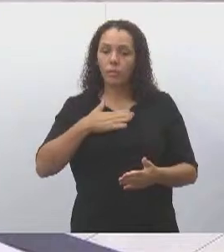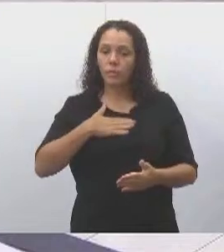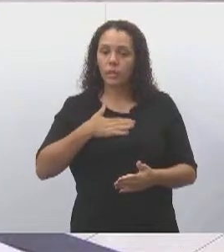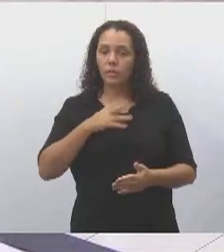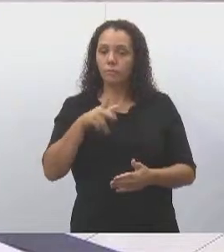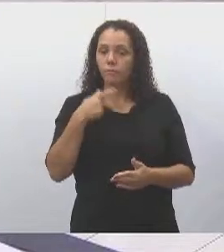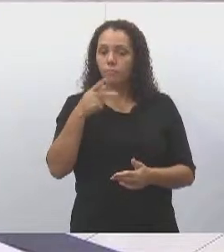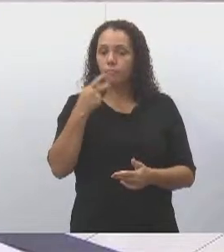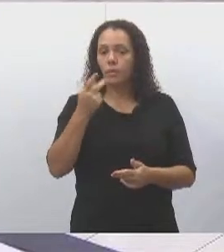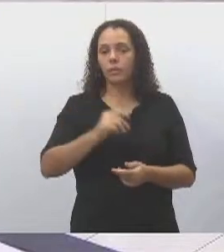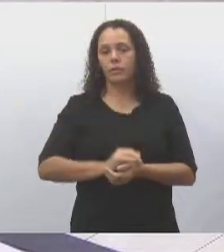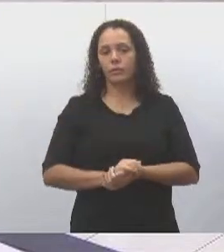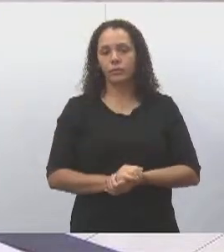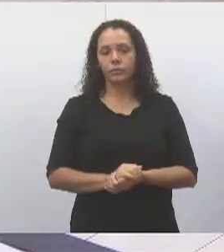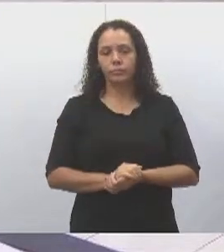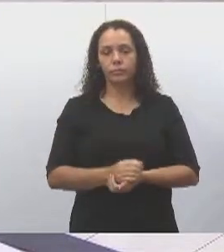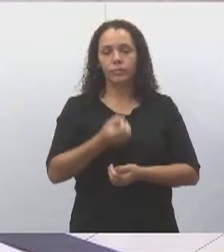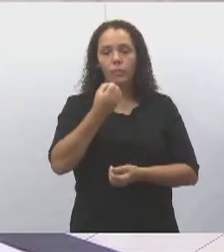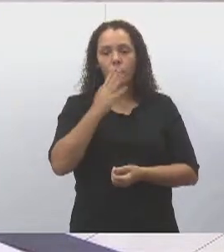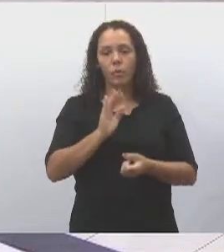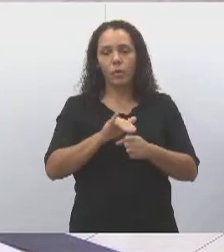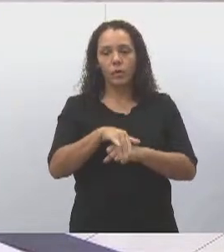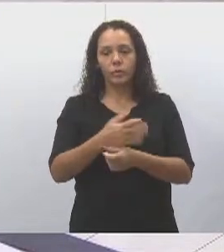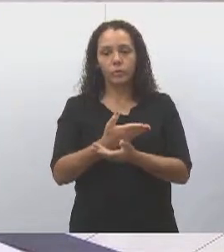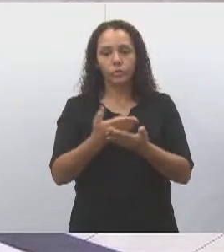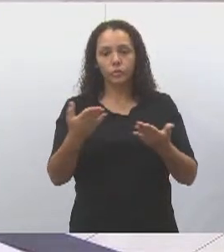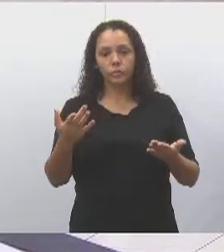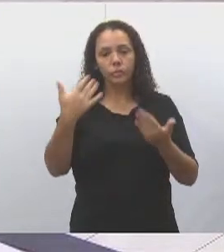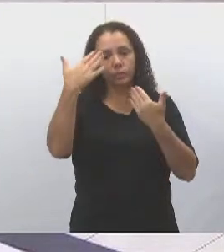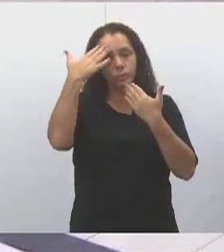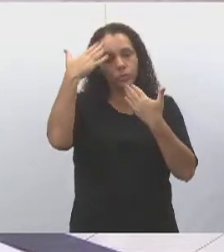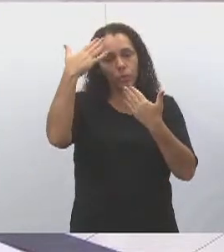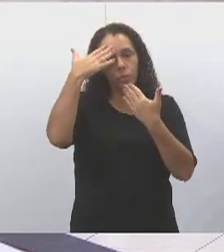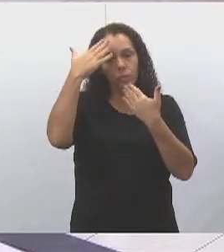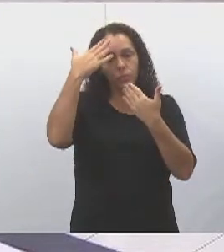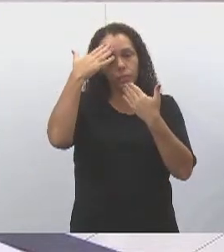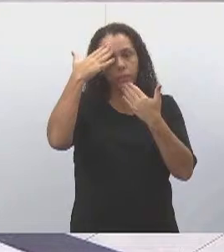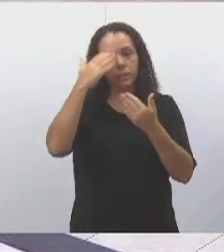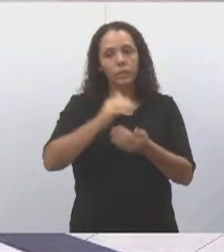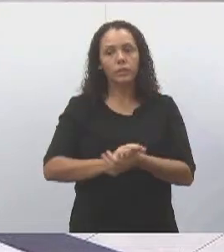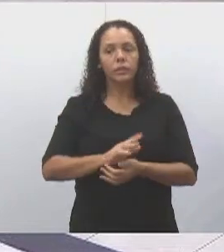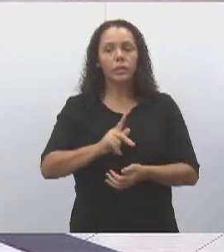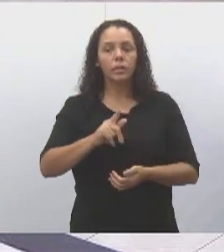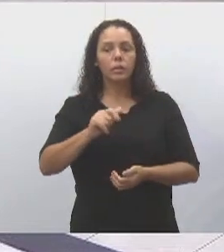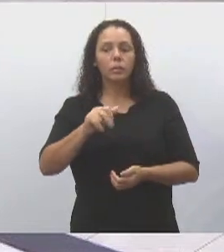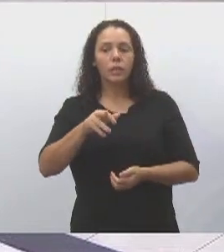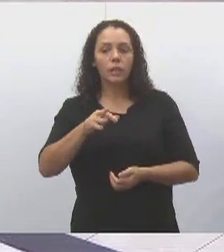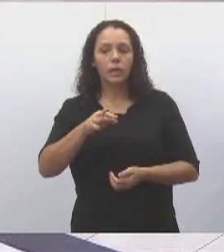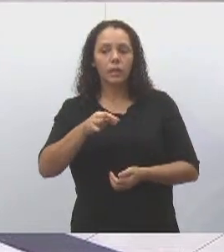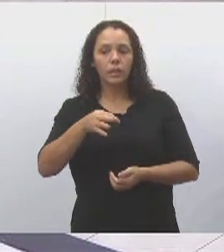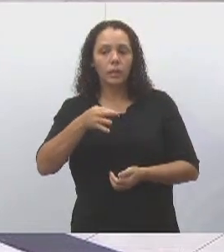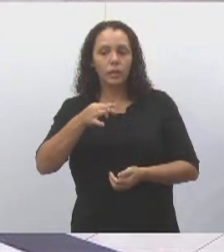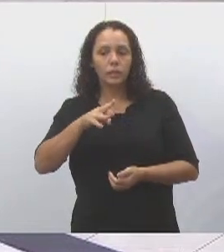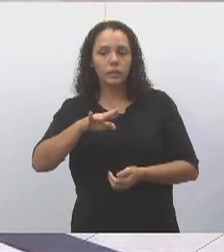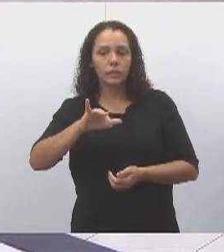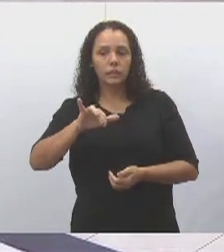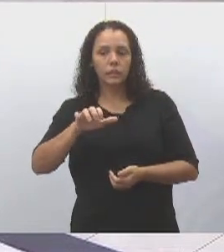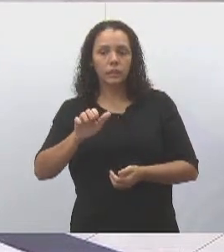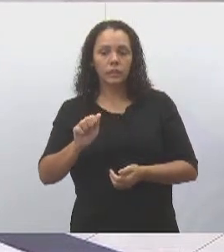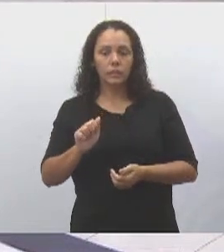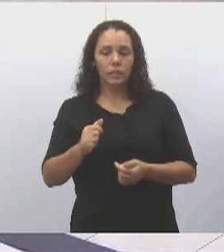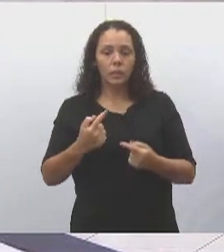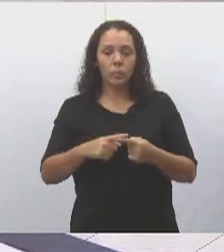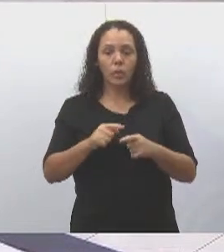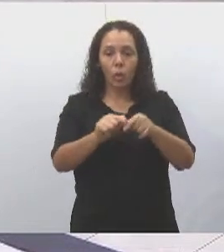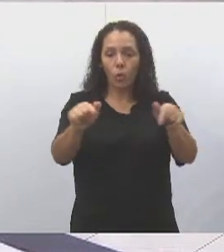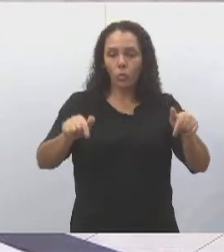noite a todos. Muito obrigada, Patrícia, por ter ido de gabinete em gabinete